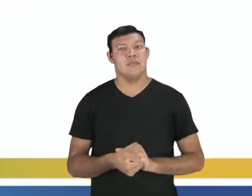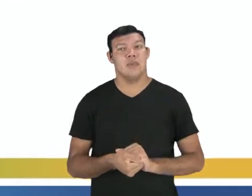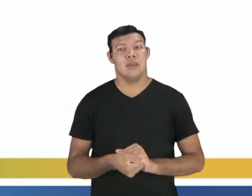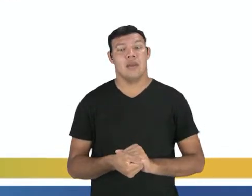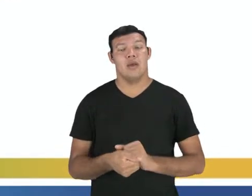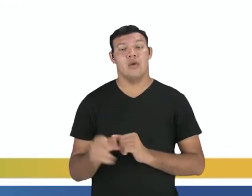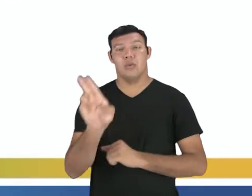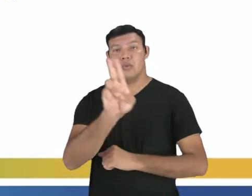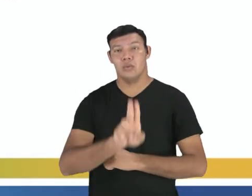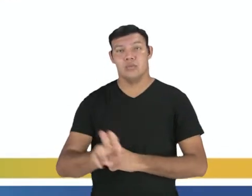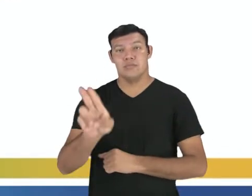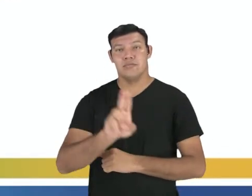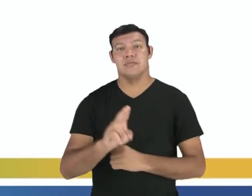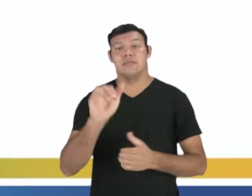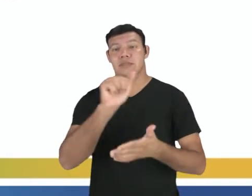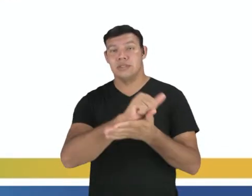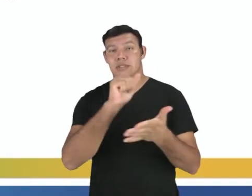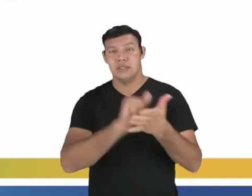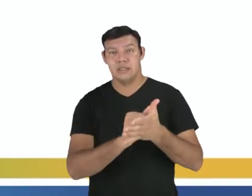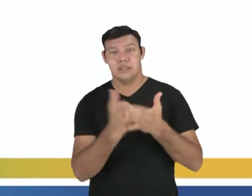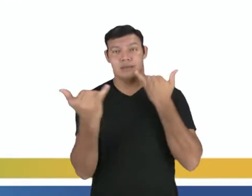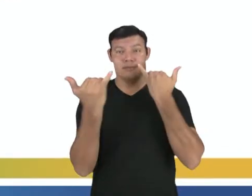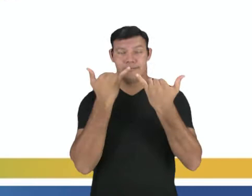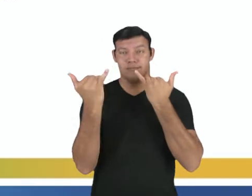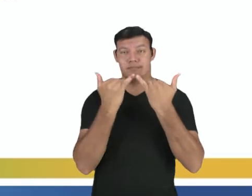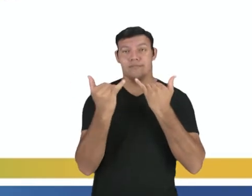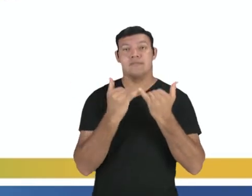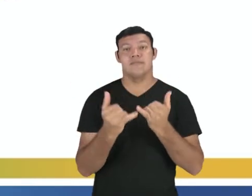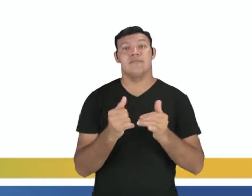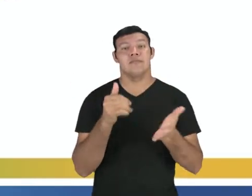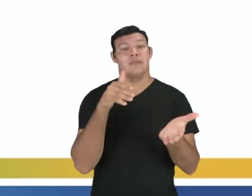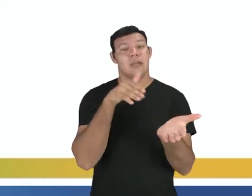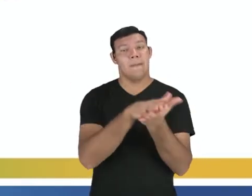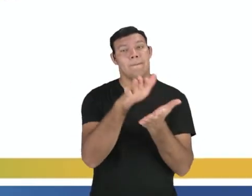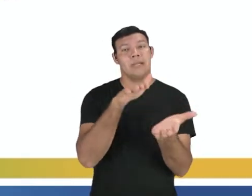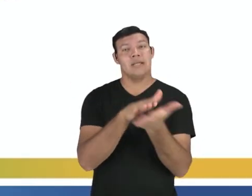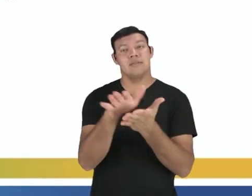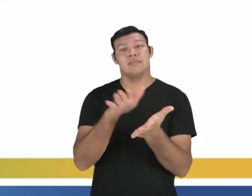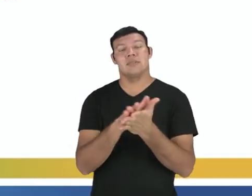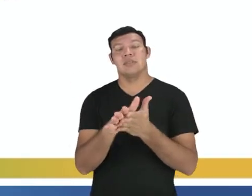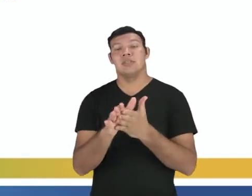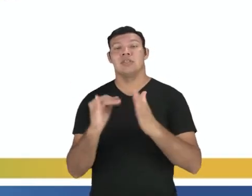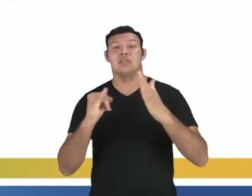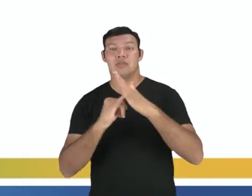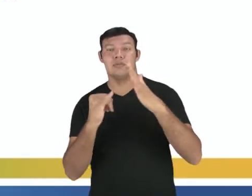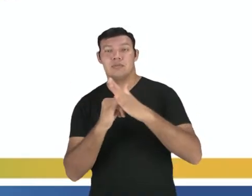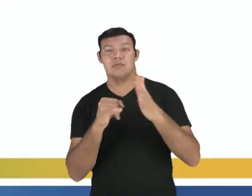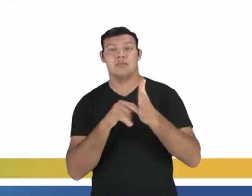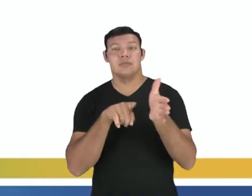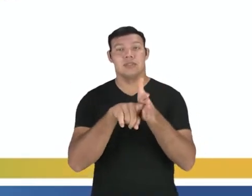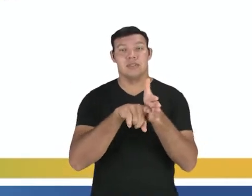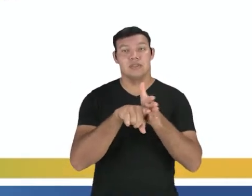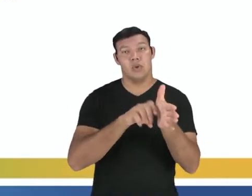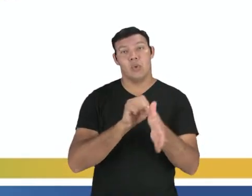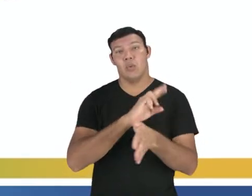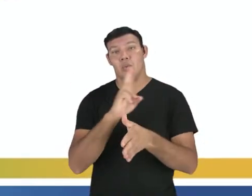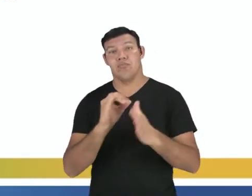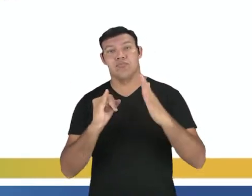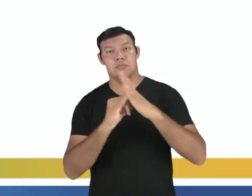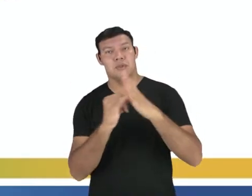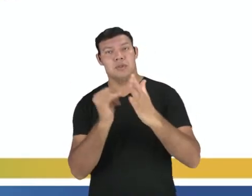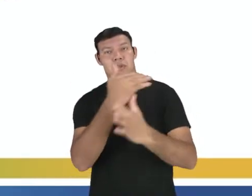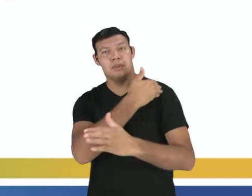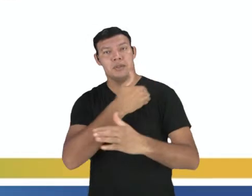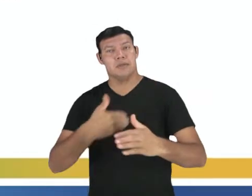você utiliza de dados publicados por institutos de pesquisas ou órgãos públicos, você